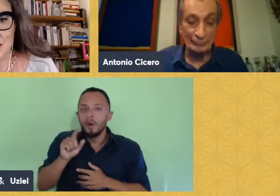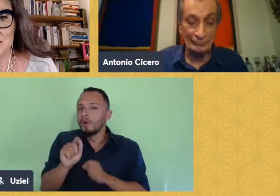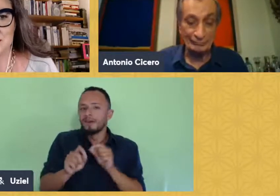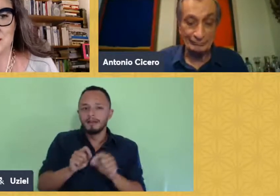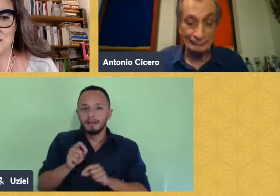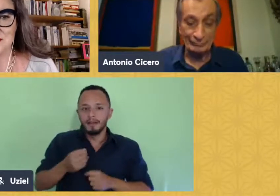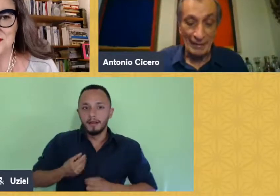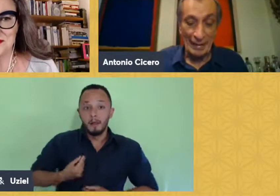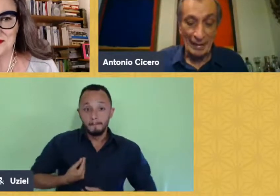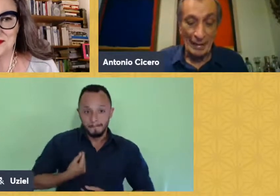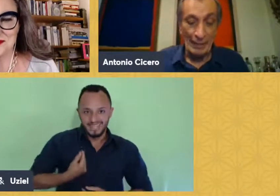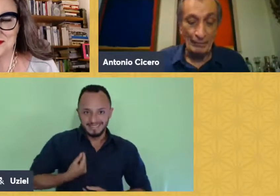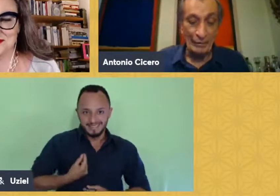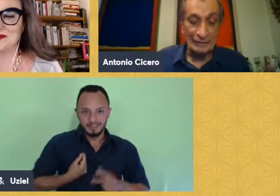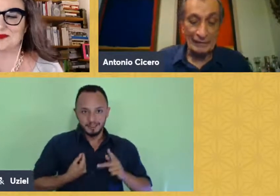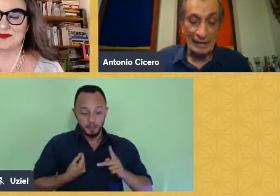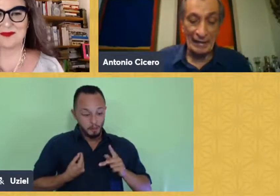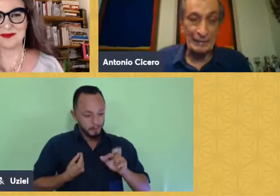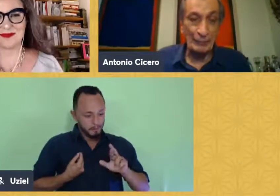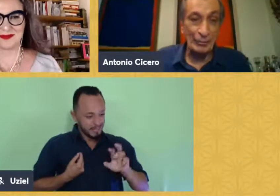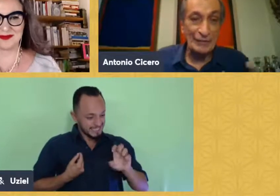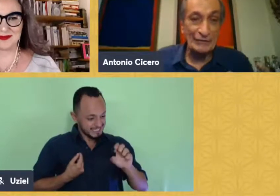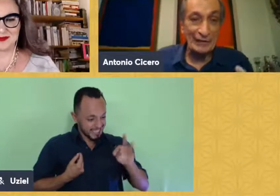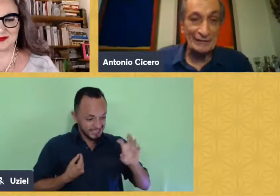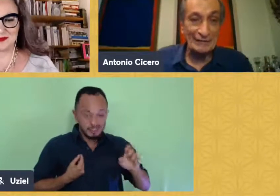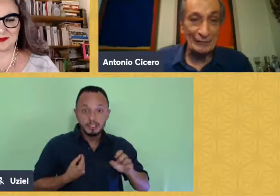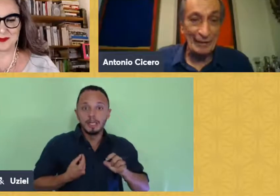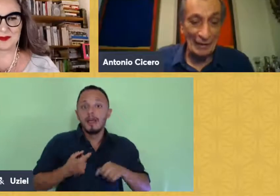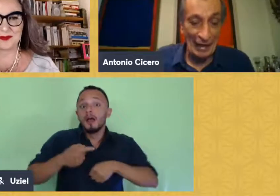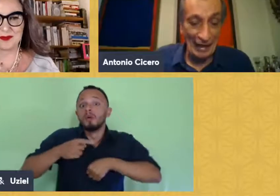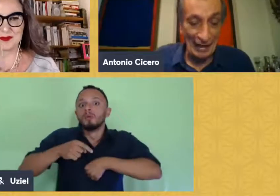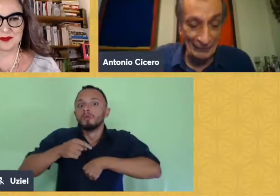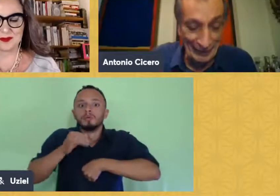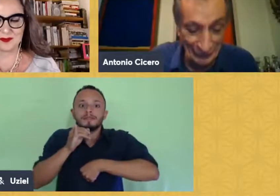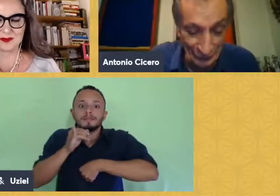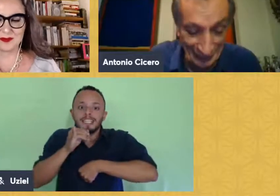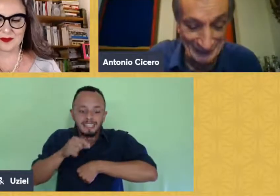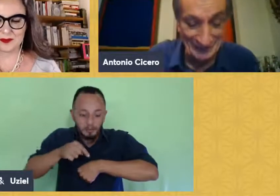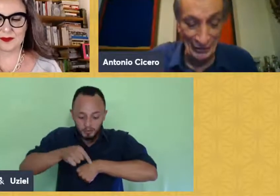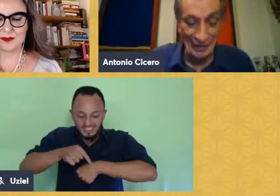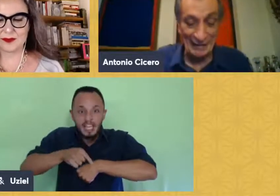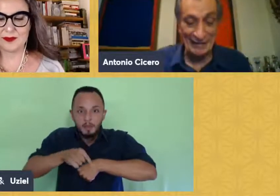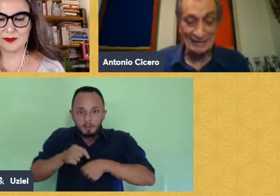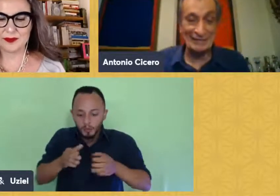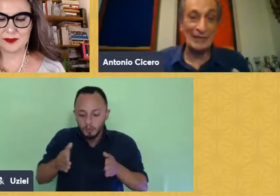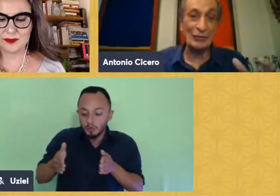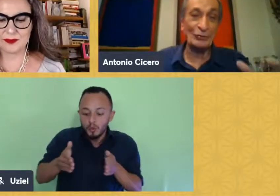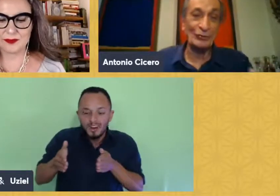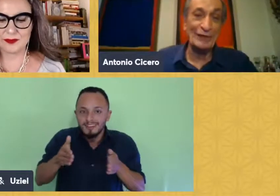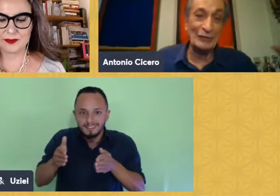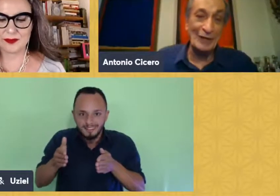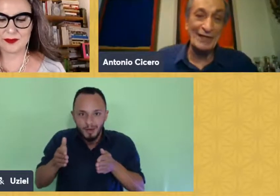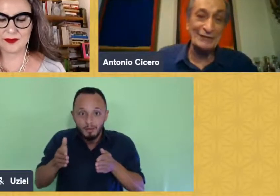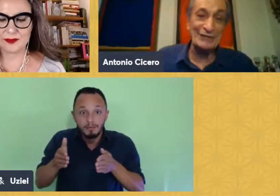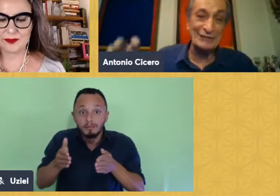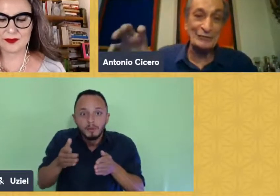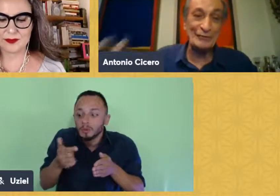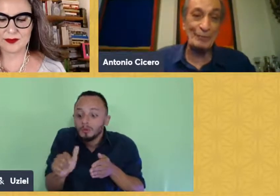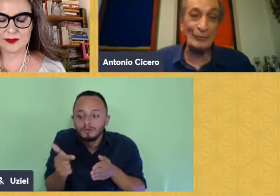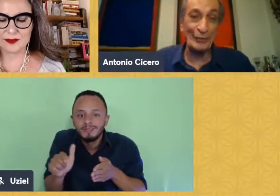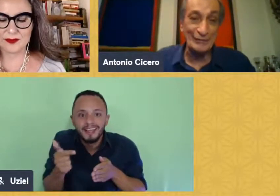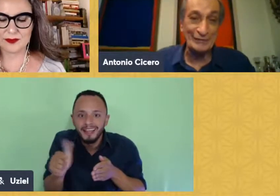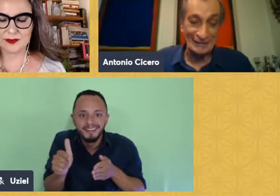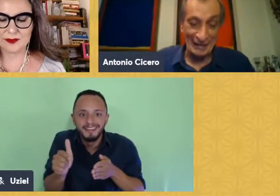duração, pois atribuir uma duração a ele seria incluir um antes